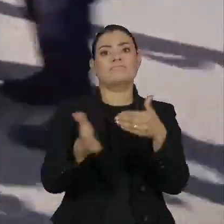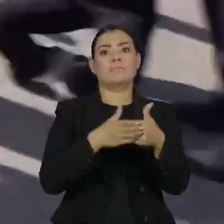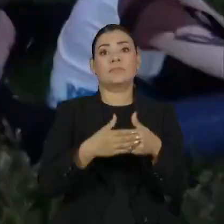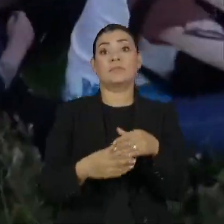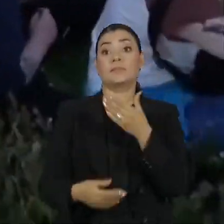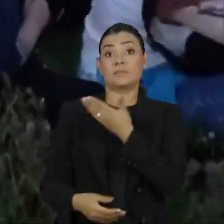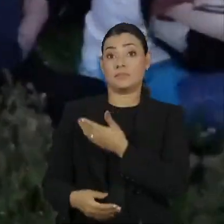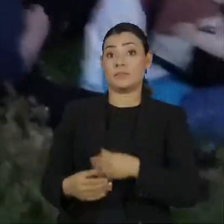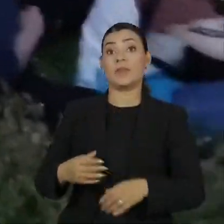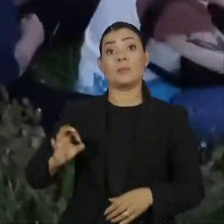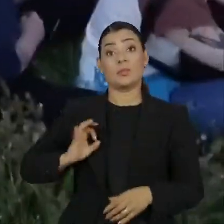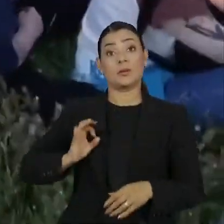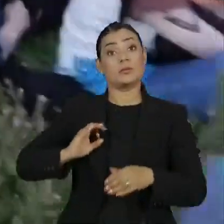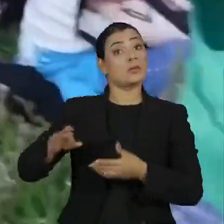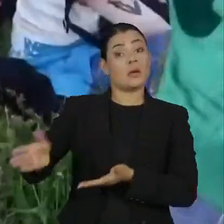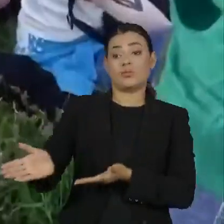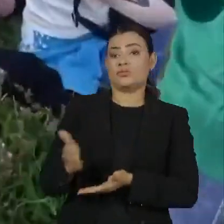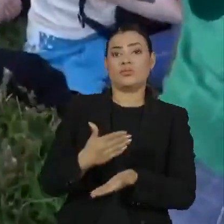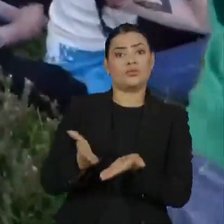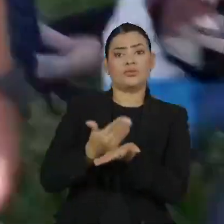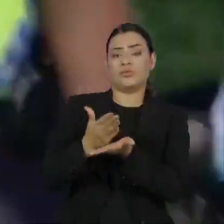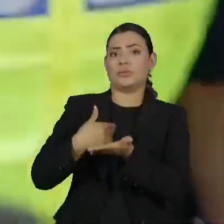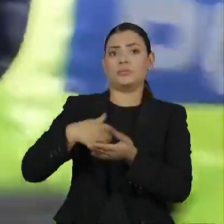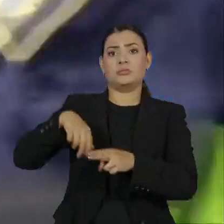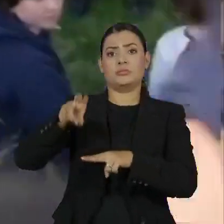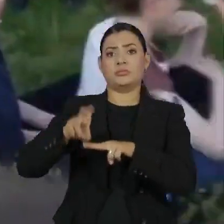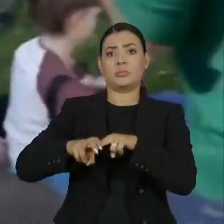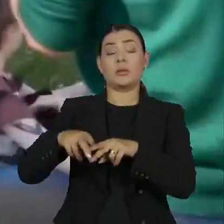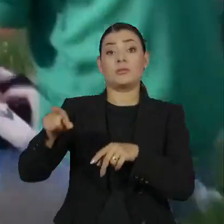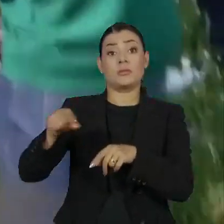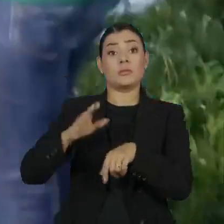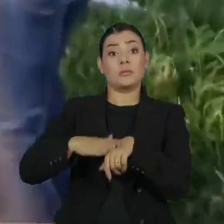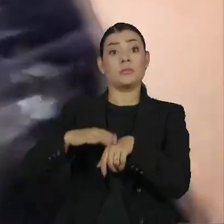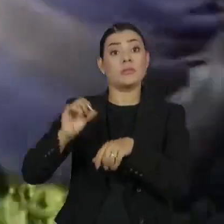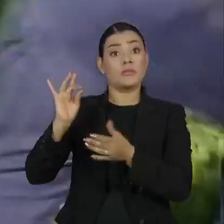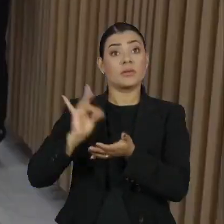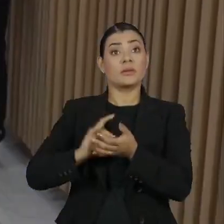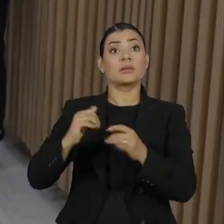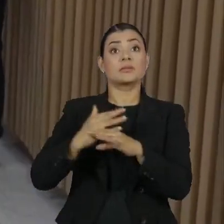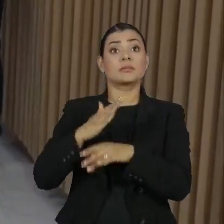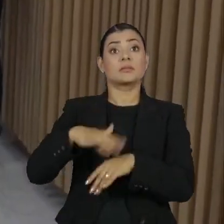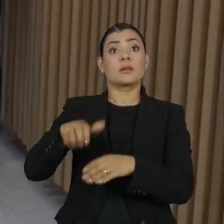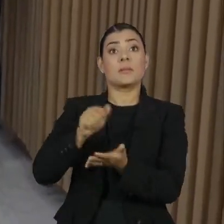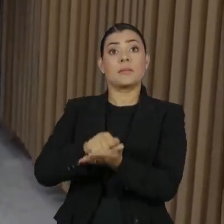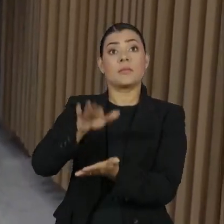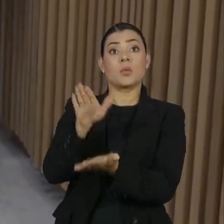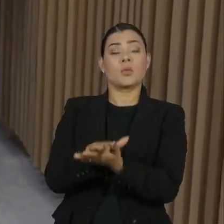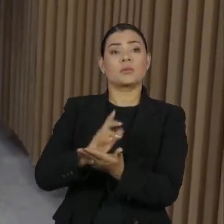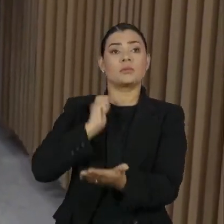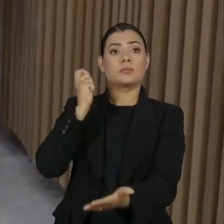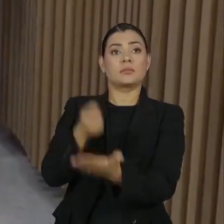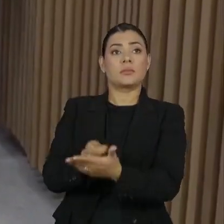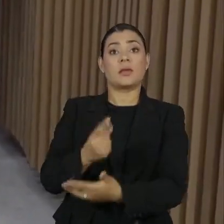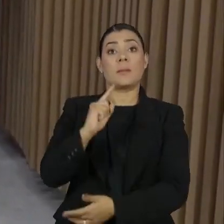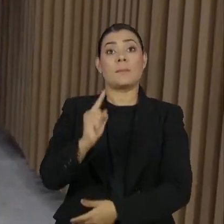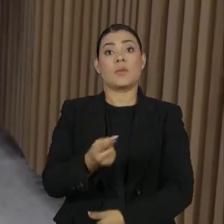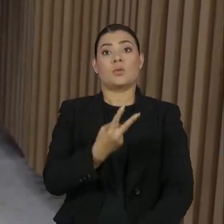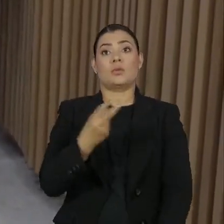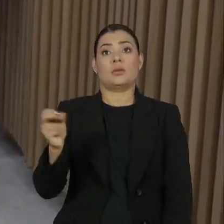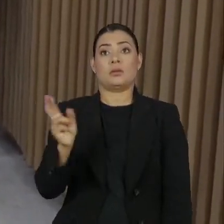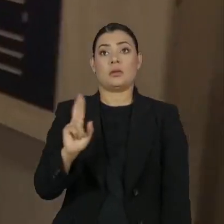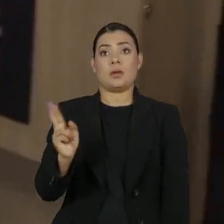foram retirados pelos policiais horas antes greta era condenada num tribunal da cidade apagaram uma multa equivalente a 1.200